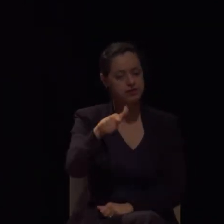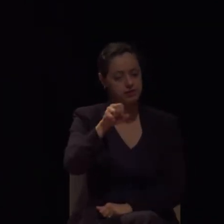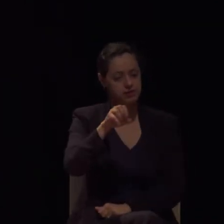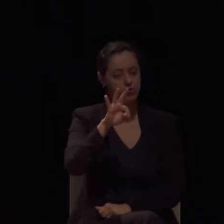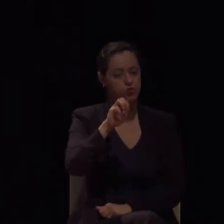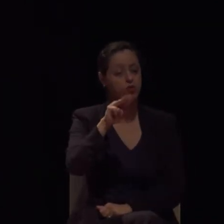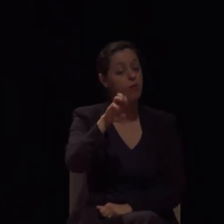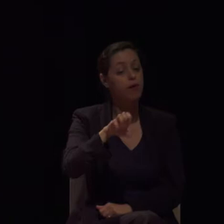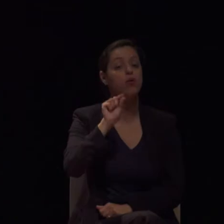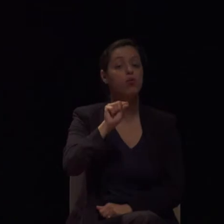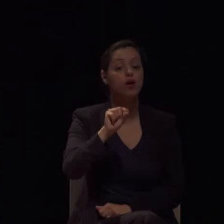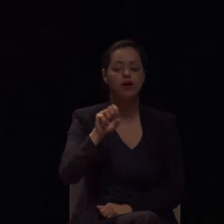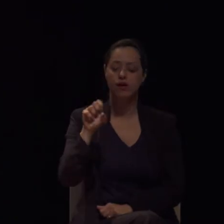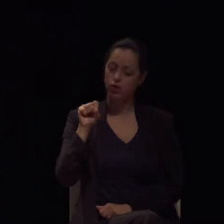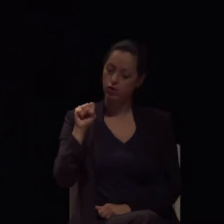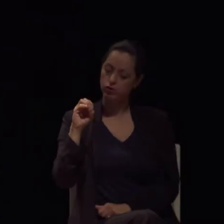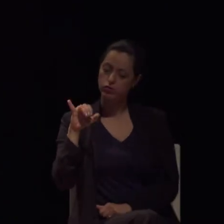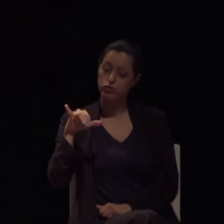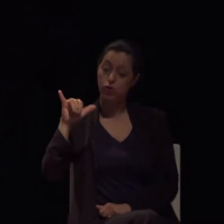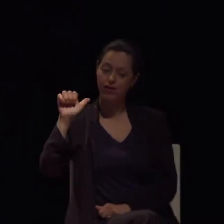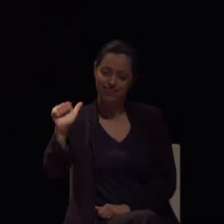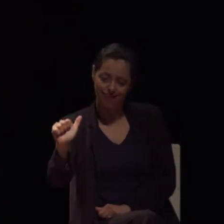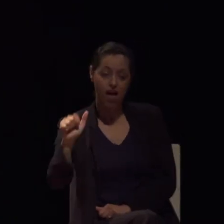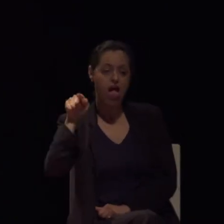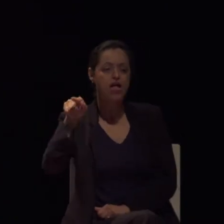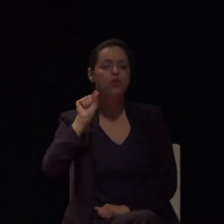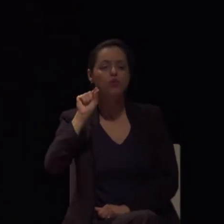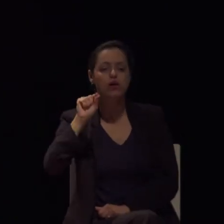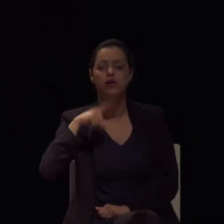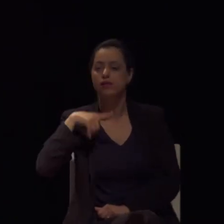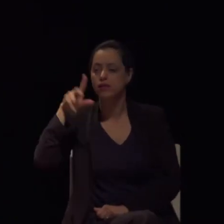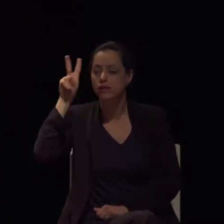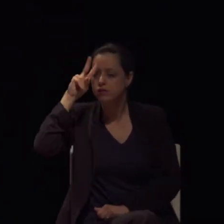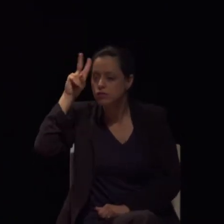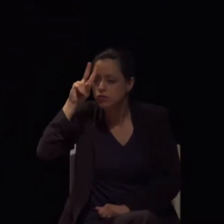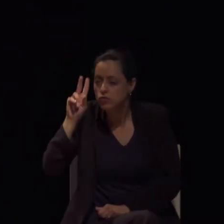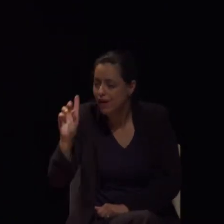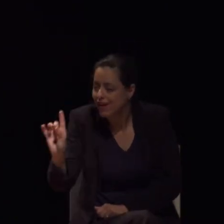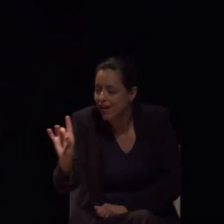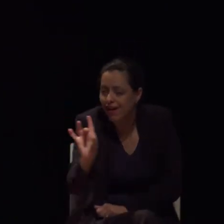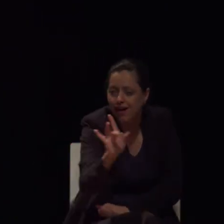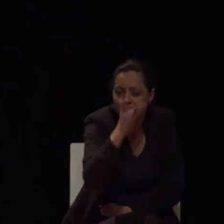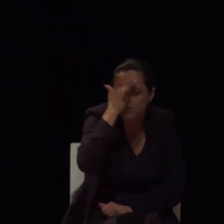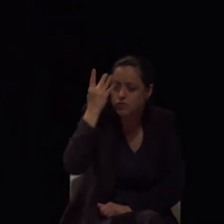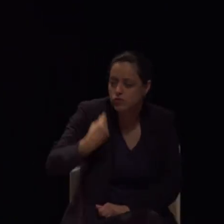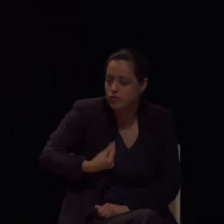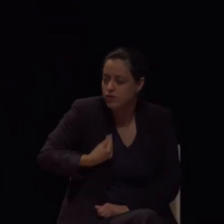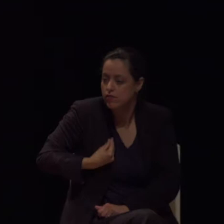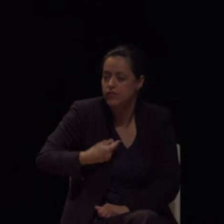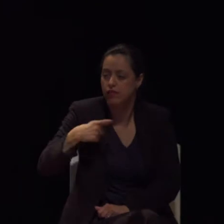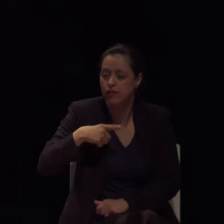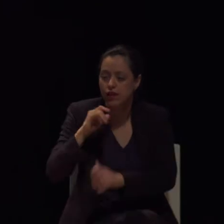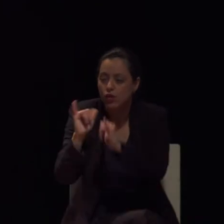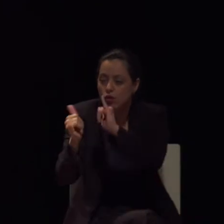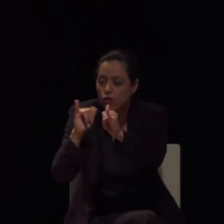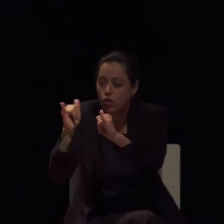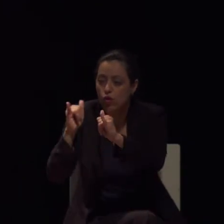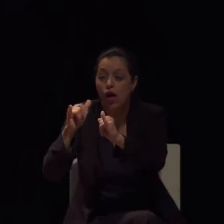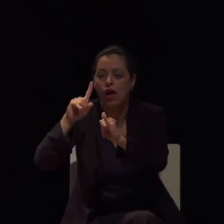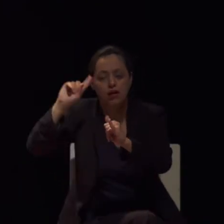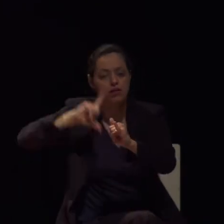guardião das histórias de todas as pessoas é aquele que na cerimônia fúnebre